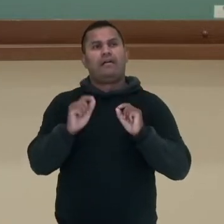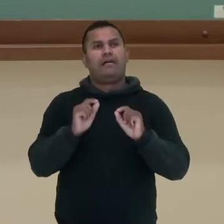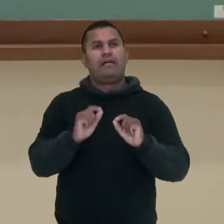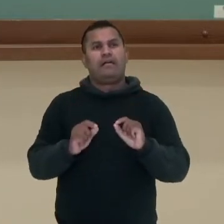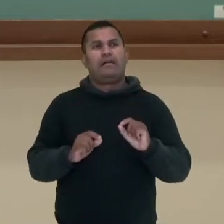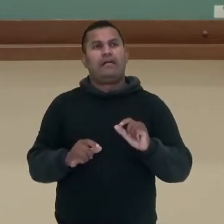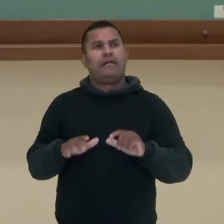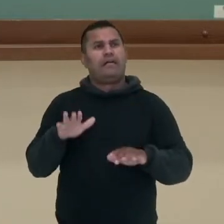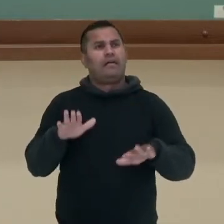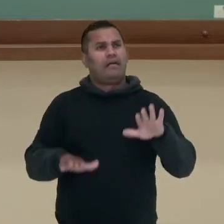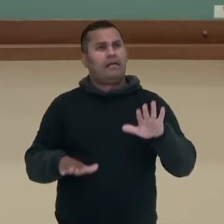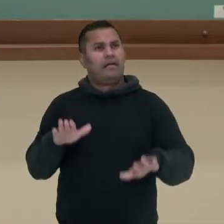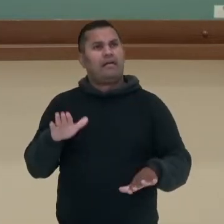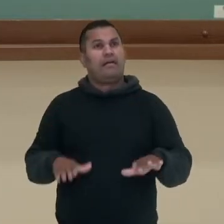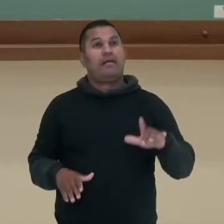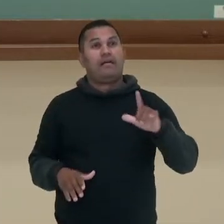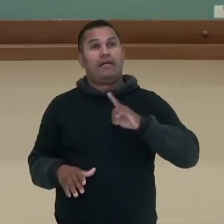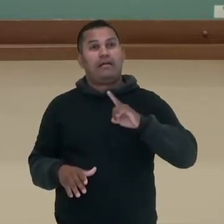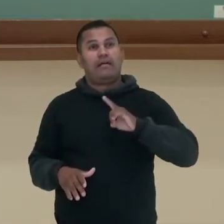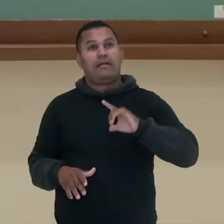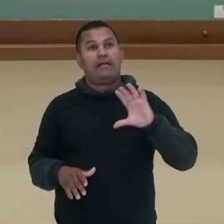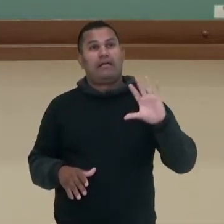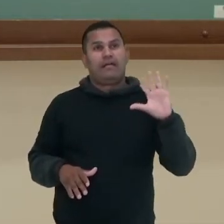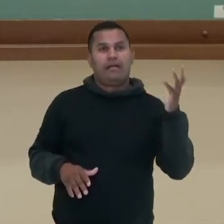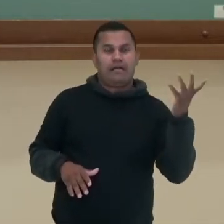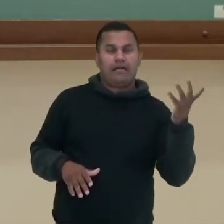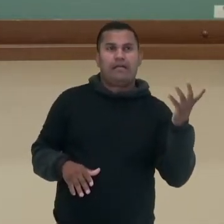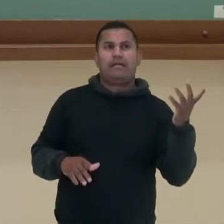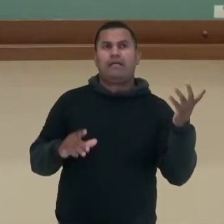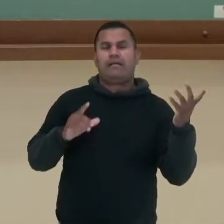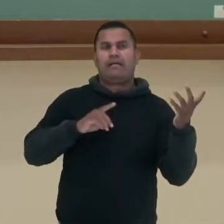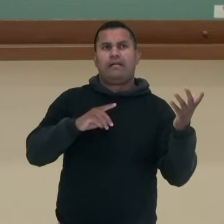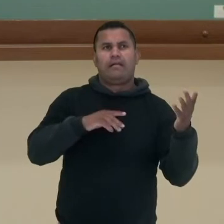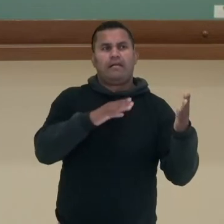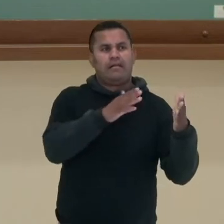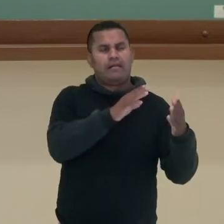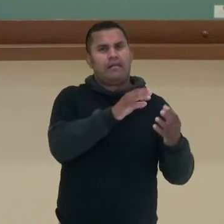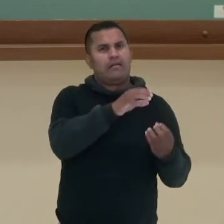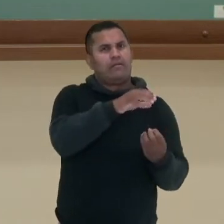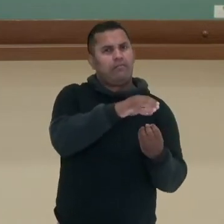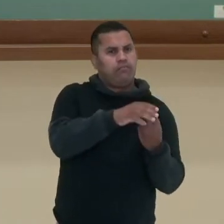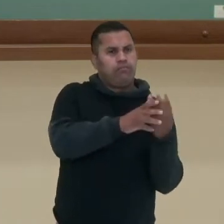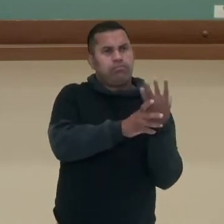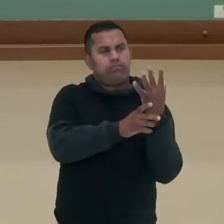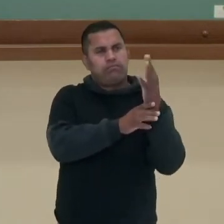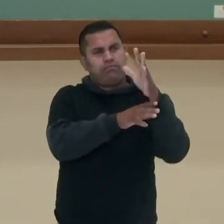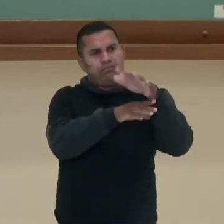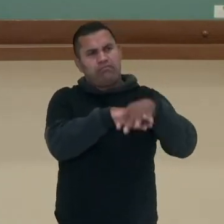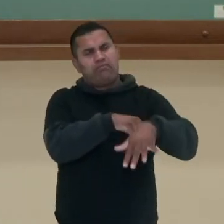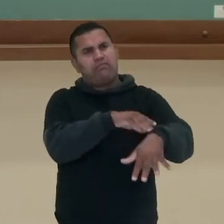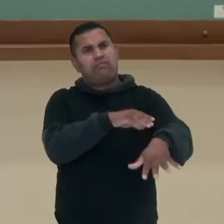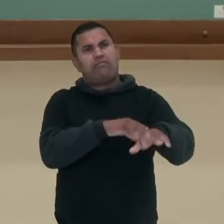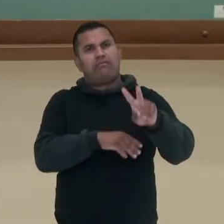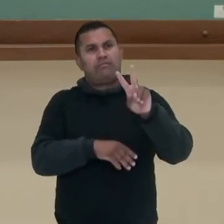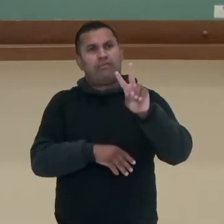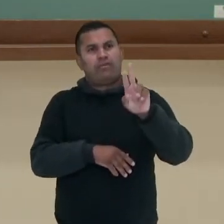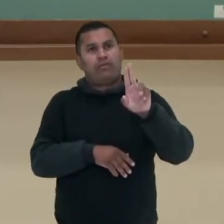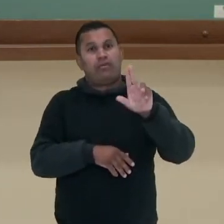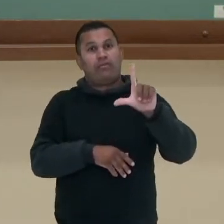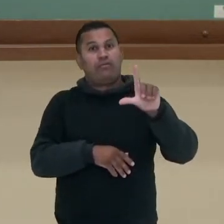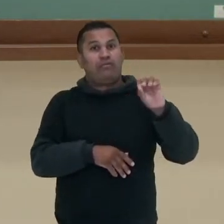a ação humana interfere no ciclo, né? Por exemplo, as erupções vulcânicas também, não é uma interferência humana, né? As